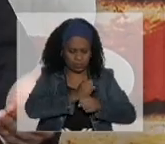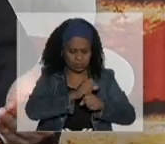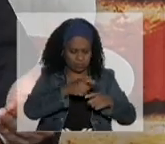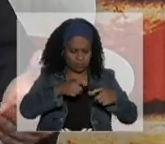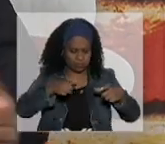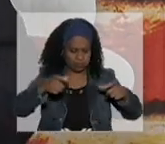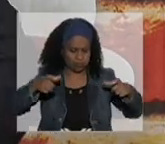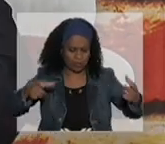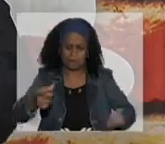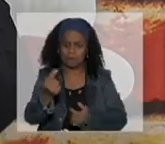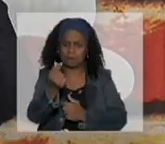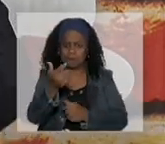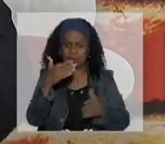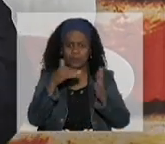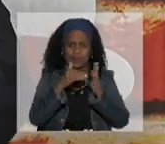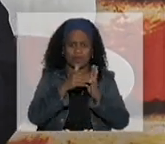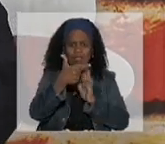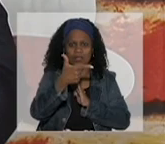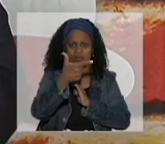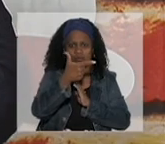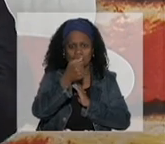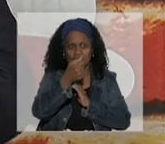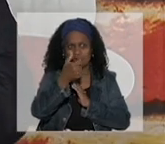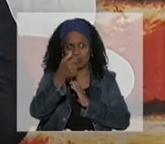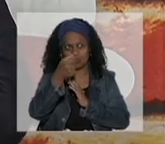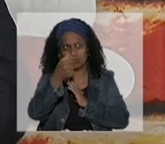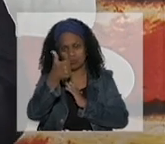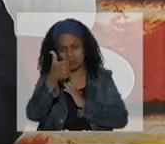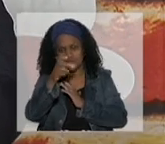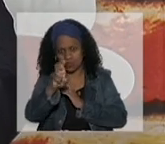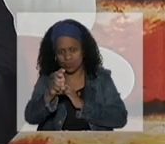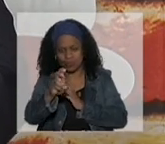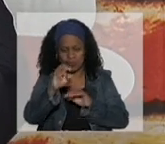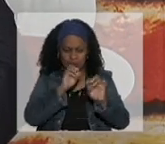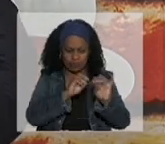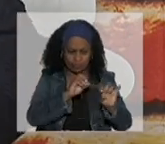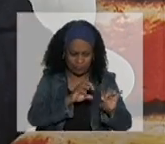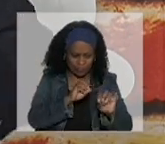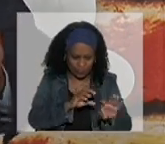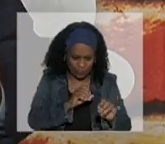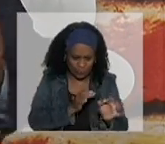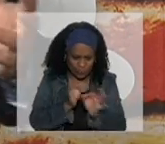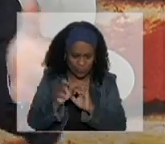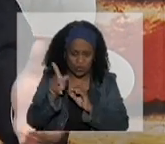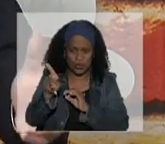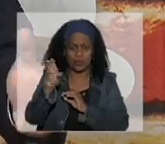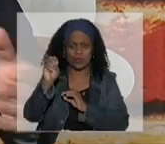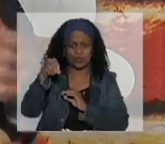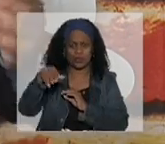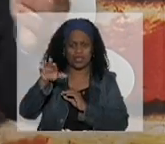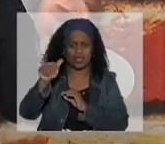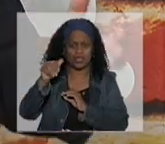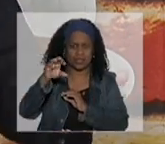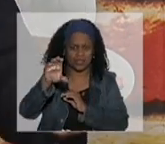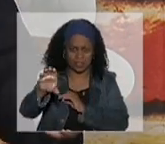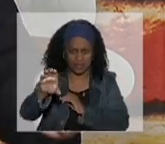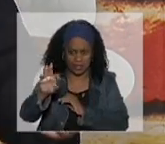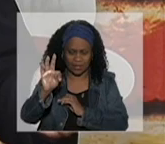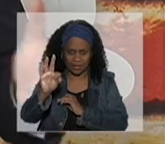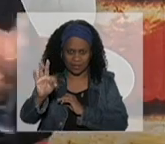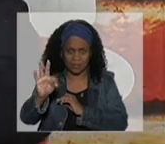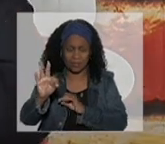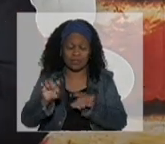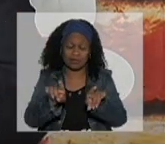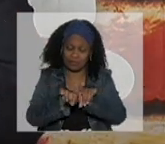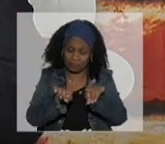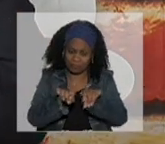muito os seus investimentos até 2015 na Rede Federal de Educação Profissional, no programa Pronatec, para incentivar cursos de qualificação